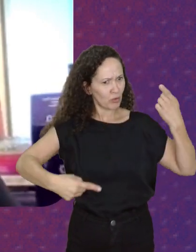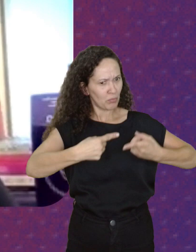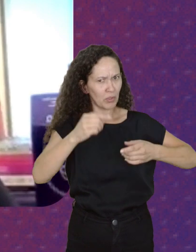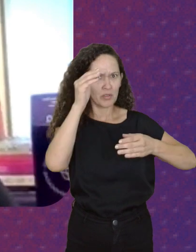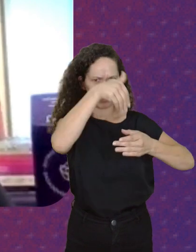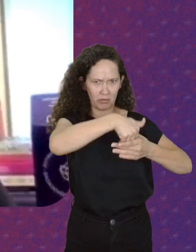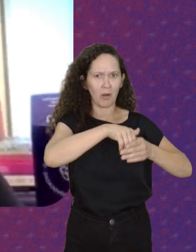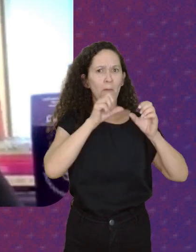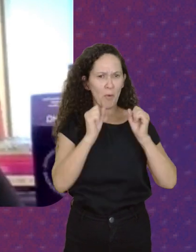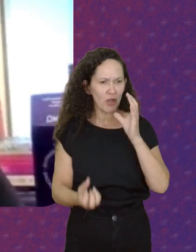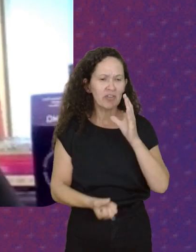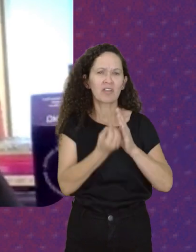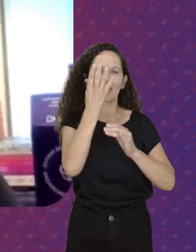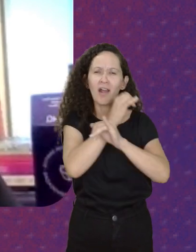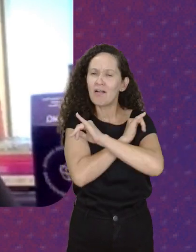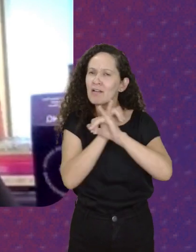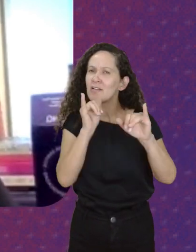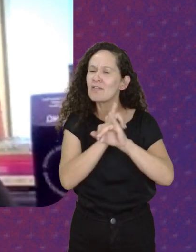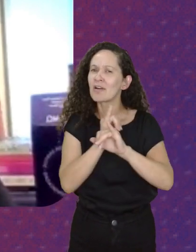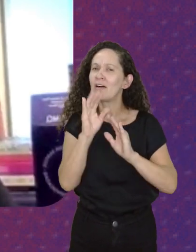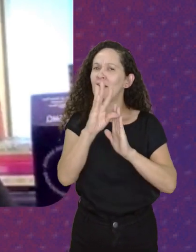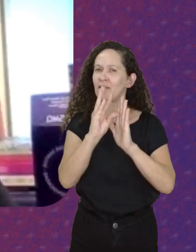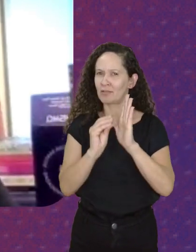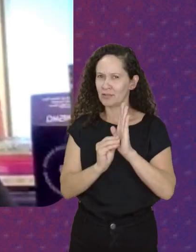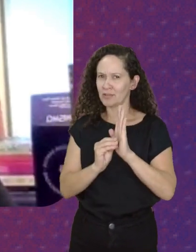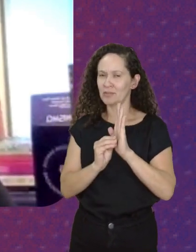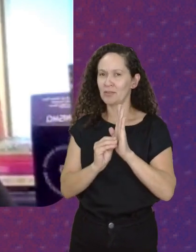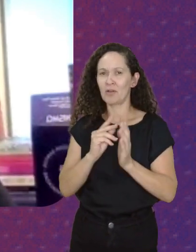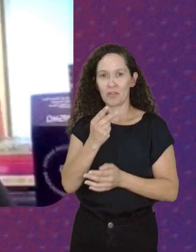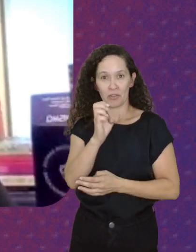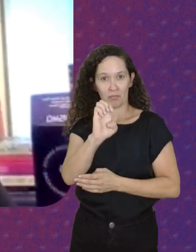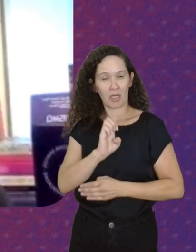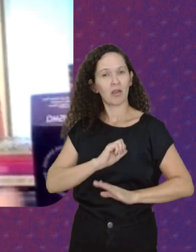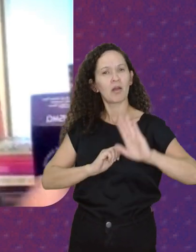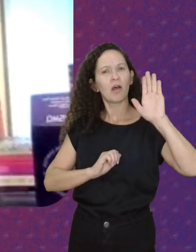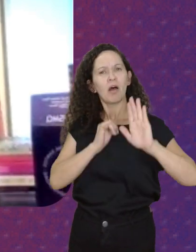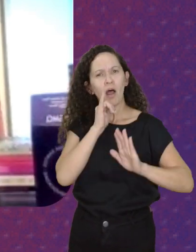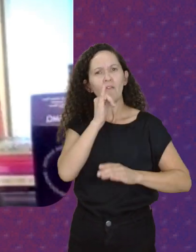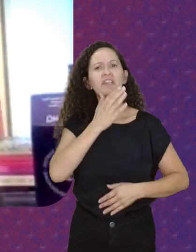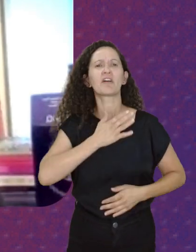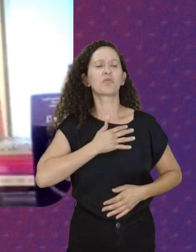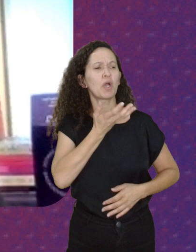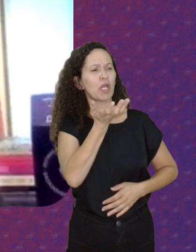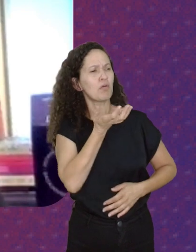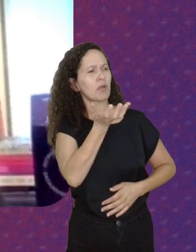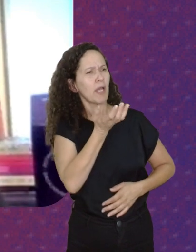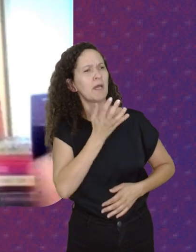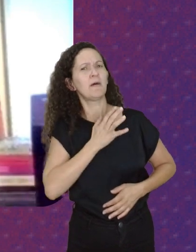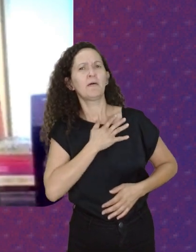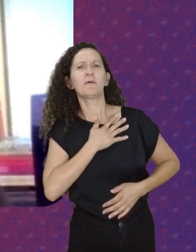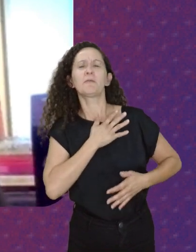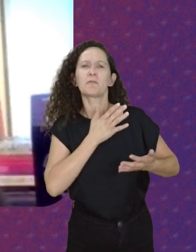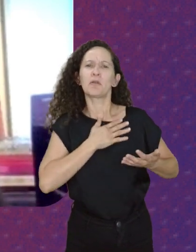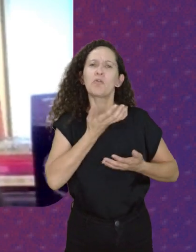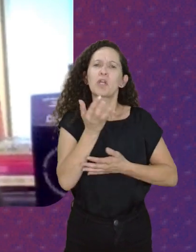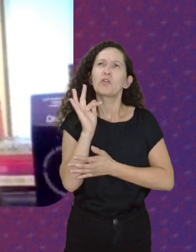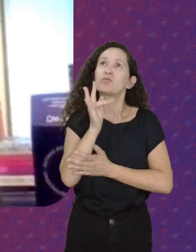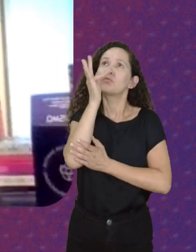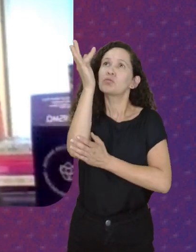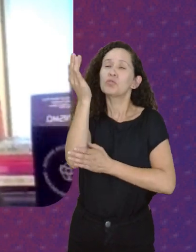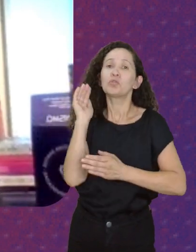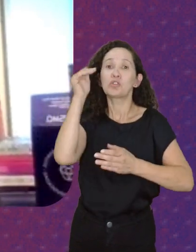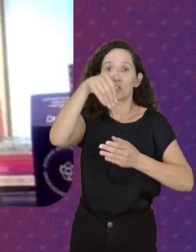político-eleitoral, né, de conteúdo de pré-campanha mesmo, dizendo das suas plataformas, o que você pretende, desde que você não peça